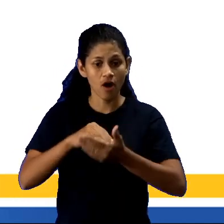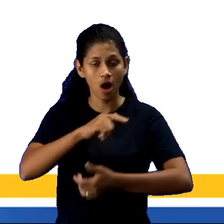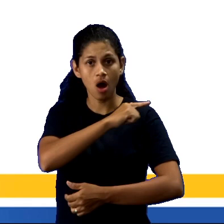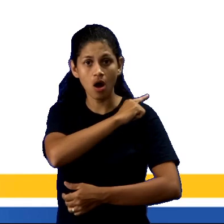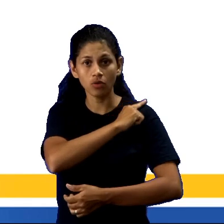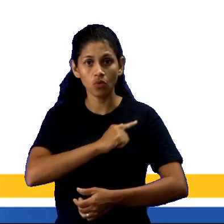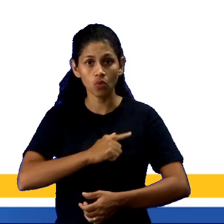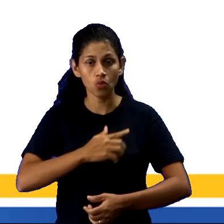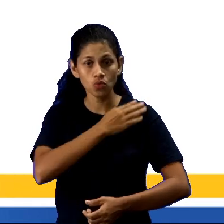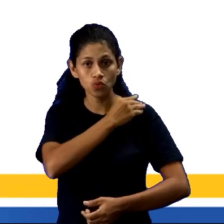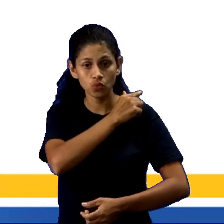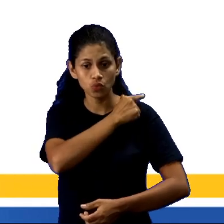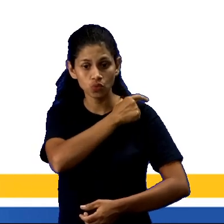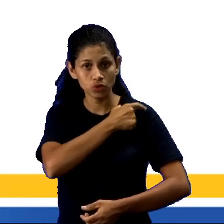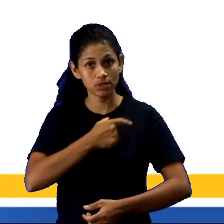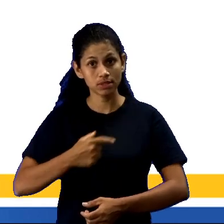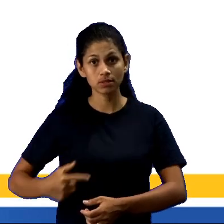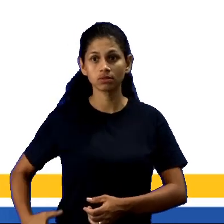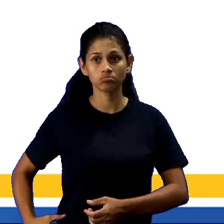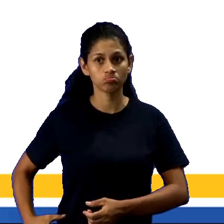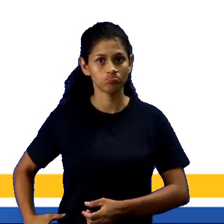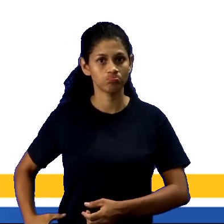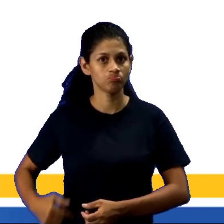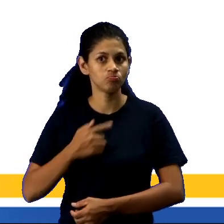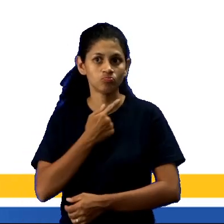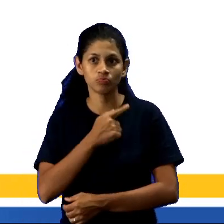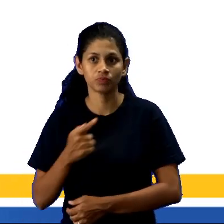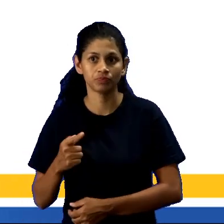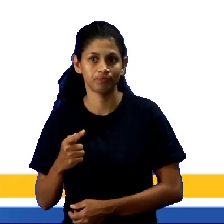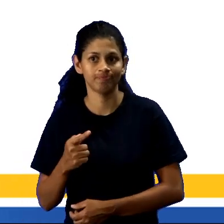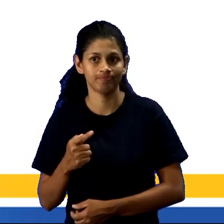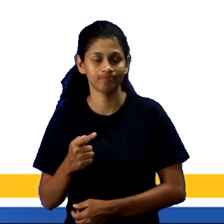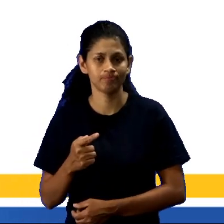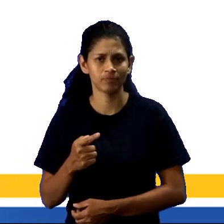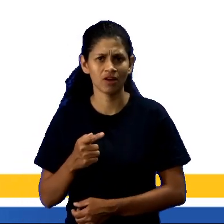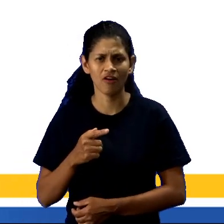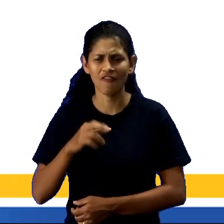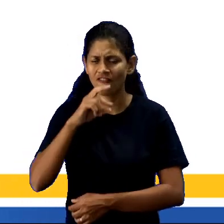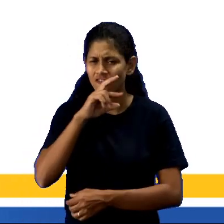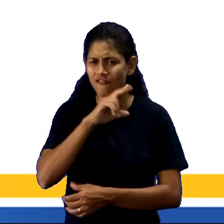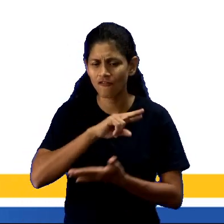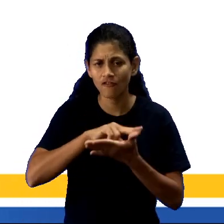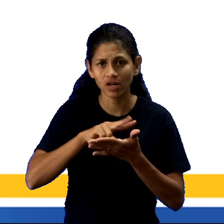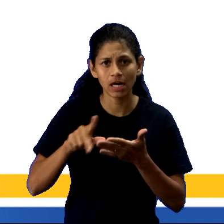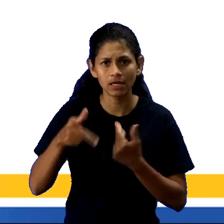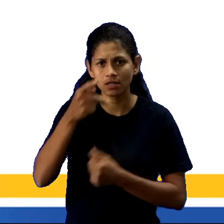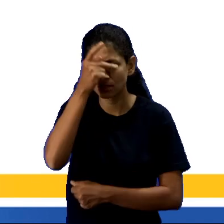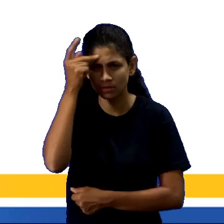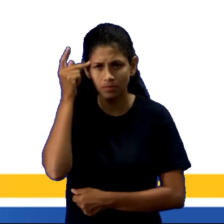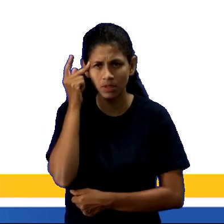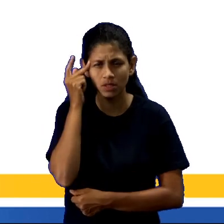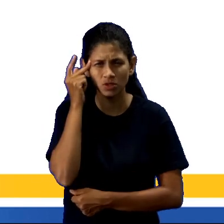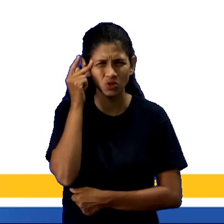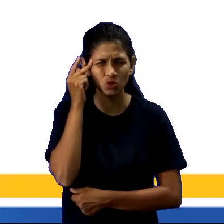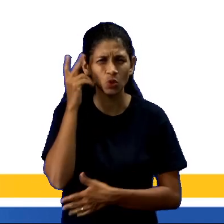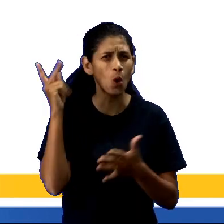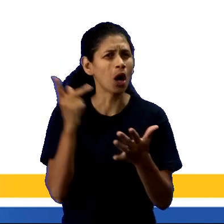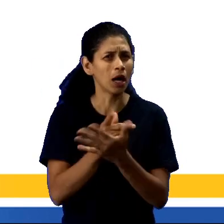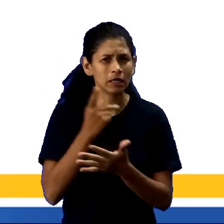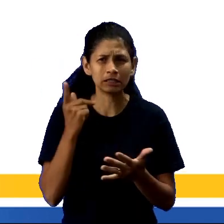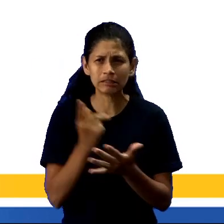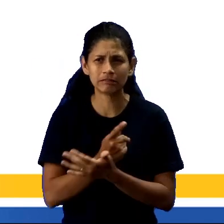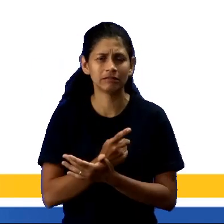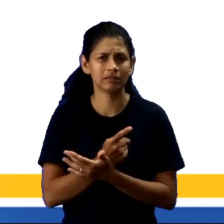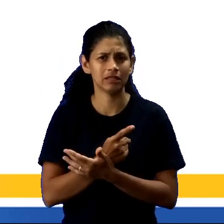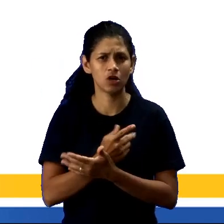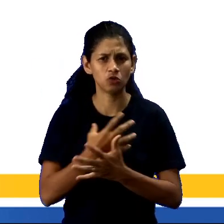criança descendo de um carro verde bem à frente com o trânsito em movimento. Pessoal, observem quanta coisa que a